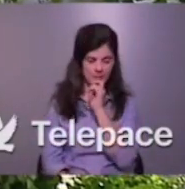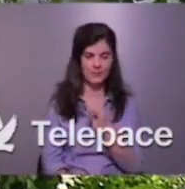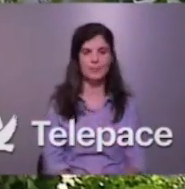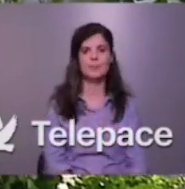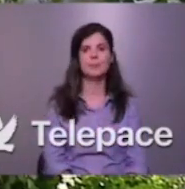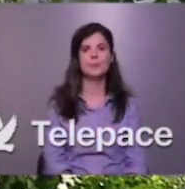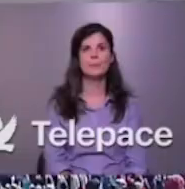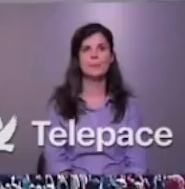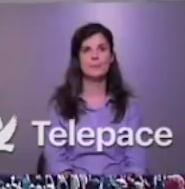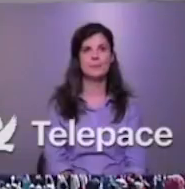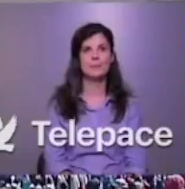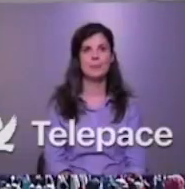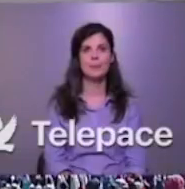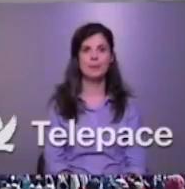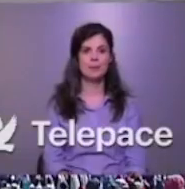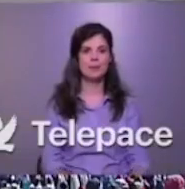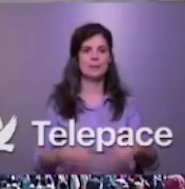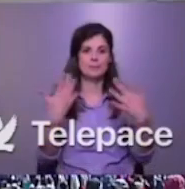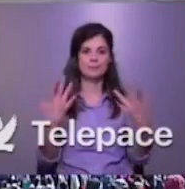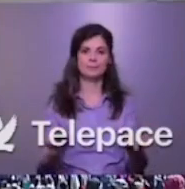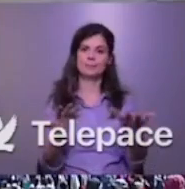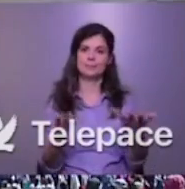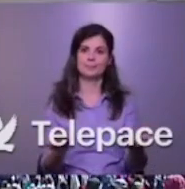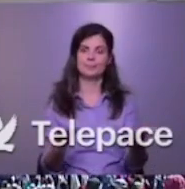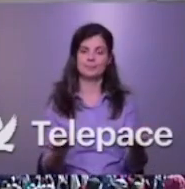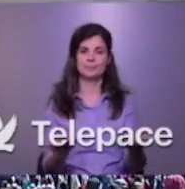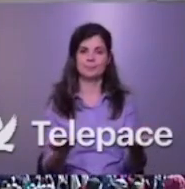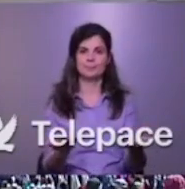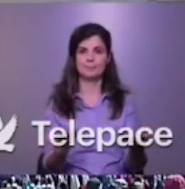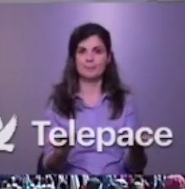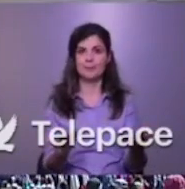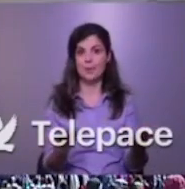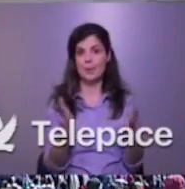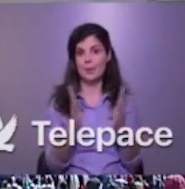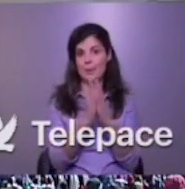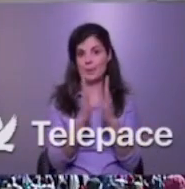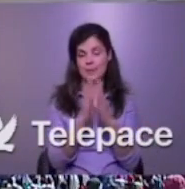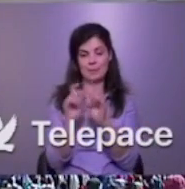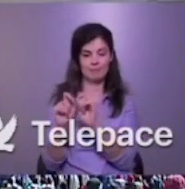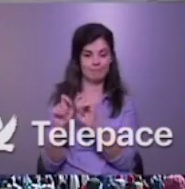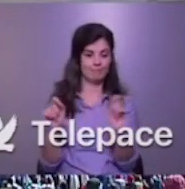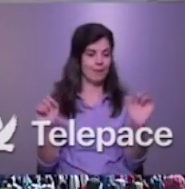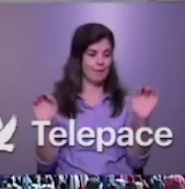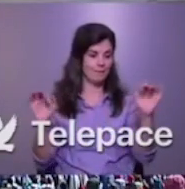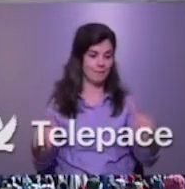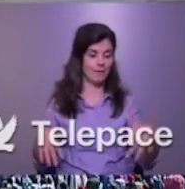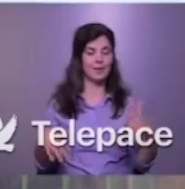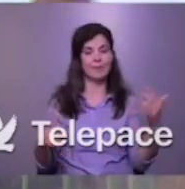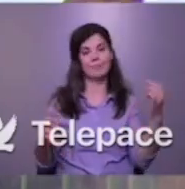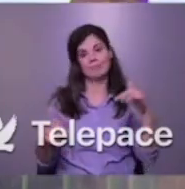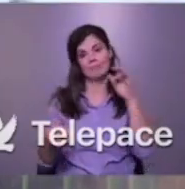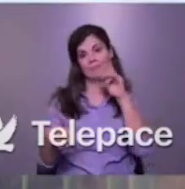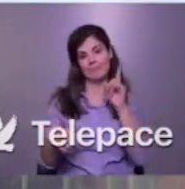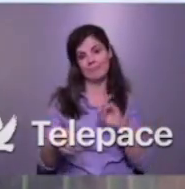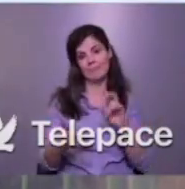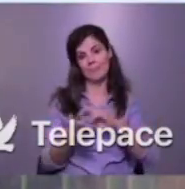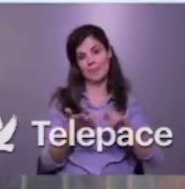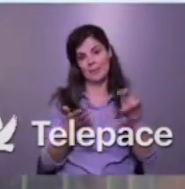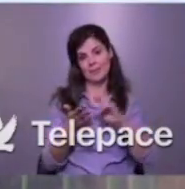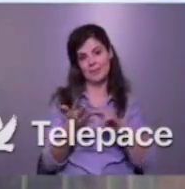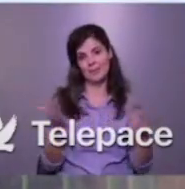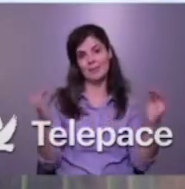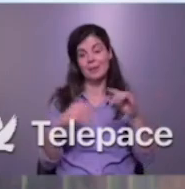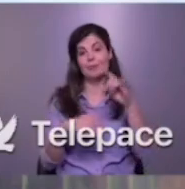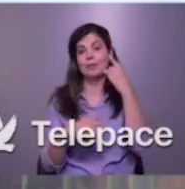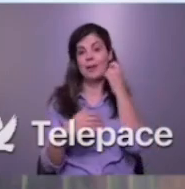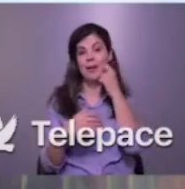Il vescovo ha benedetto gli oggetti religiosi. Desta peregrinação, daqueles que estiveram